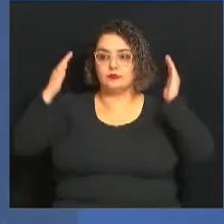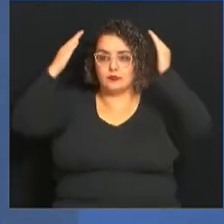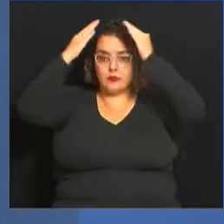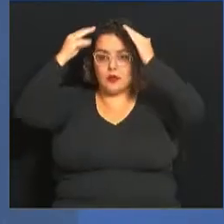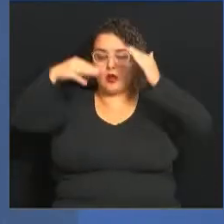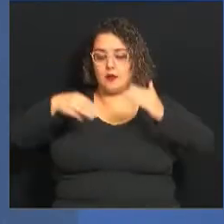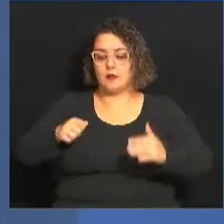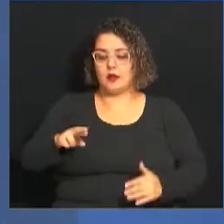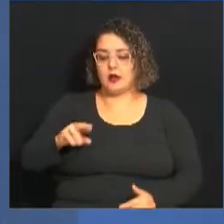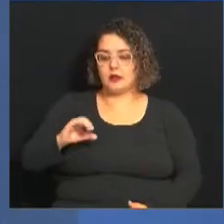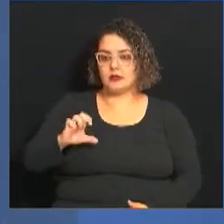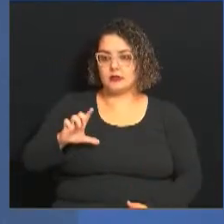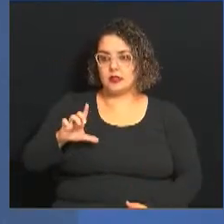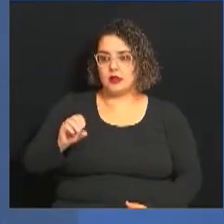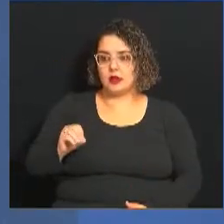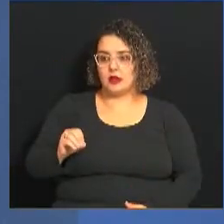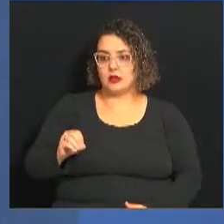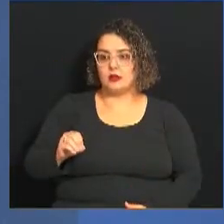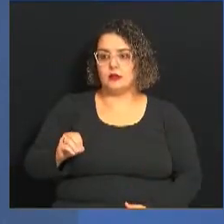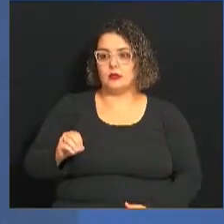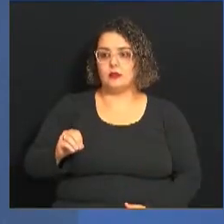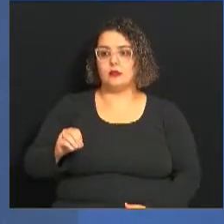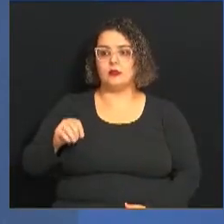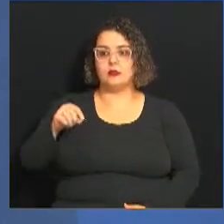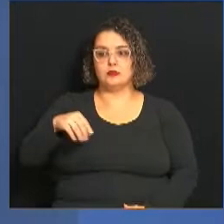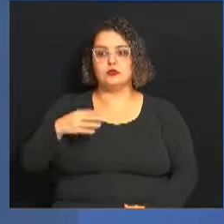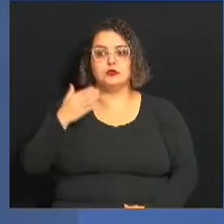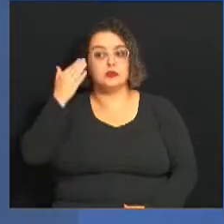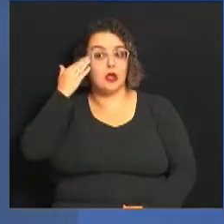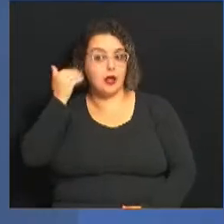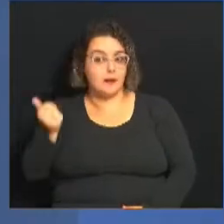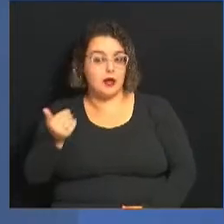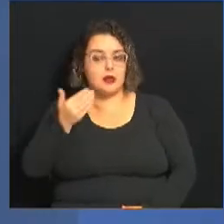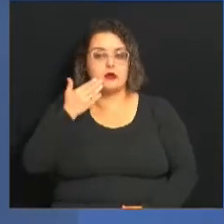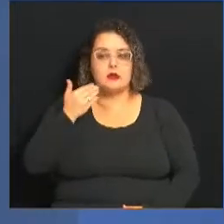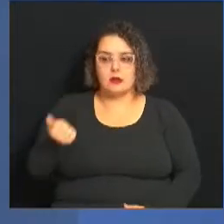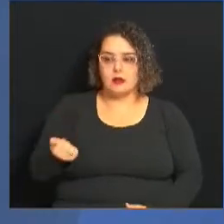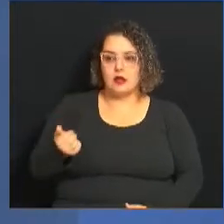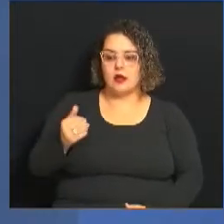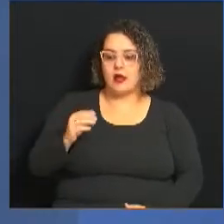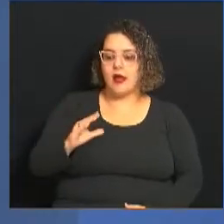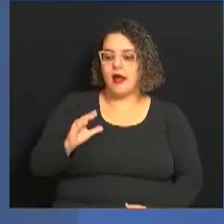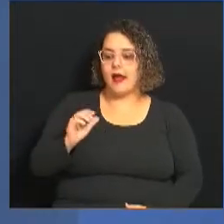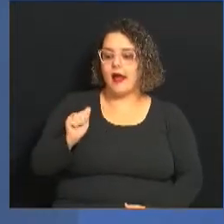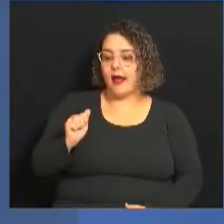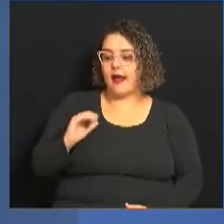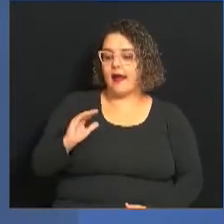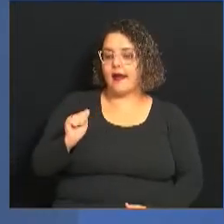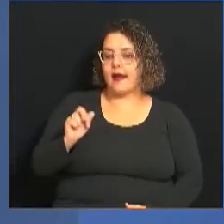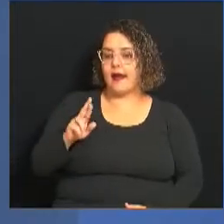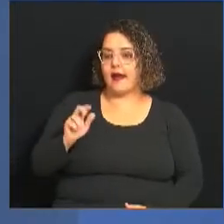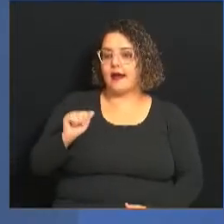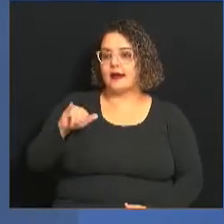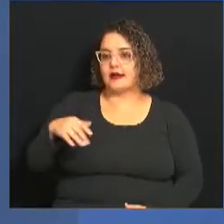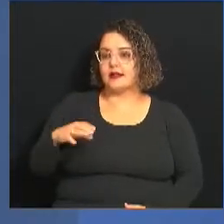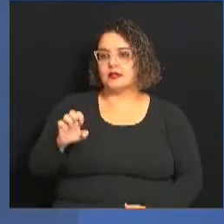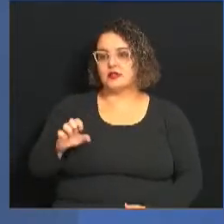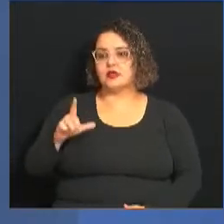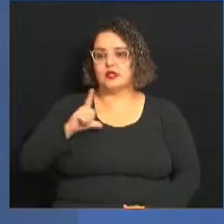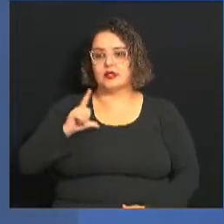do projeto Saberes e Sabores aqui de Campinas, com seu famoso acarajé. Haverá também a Feira de